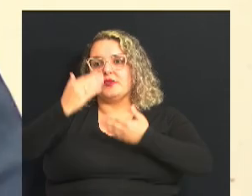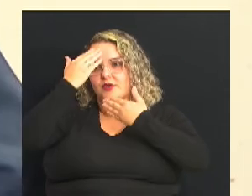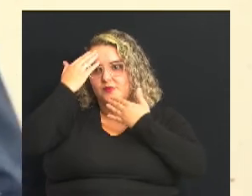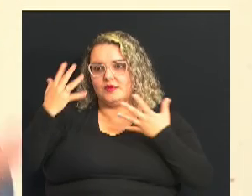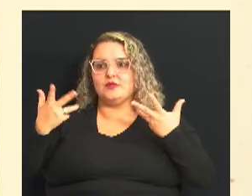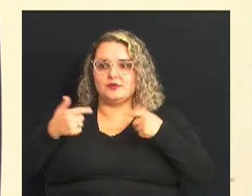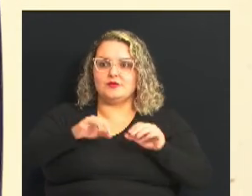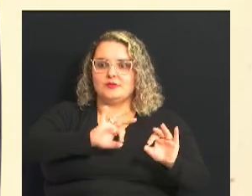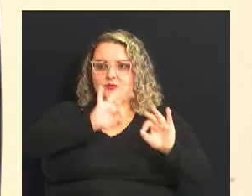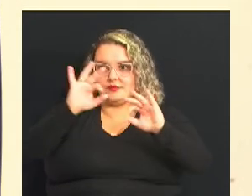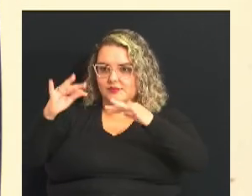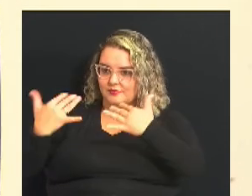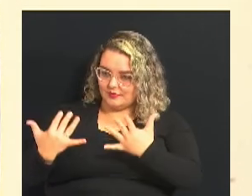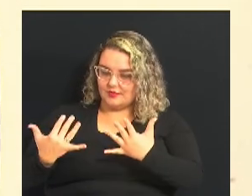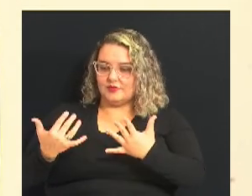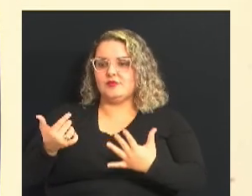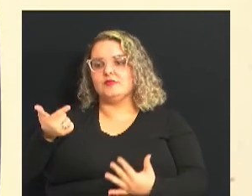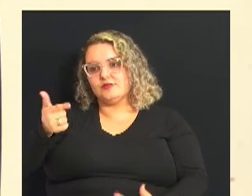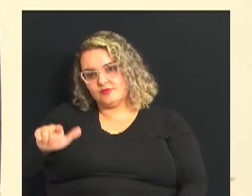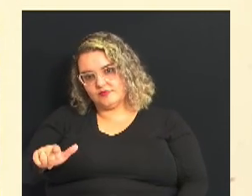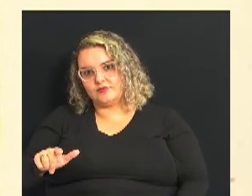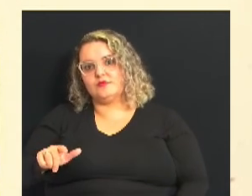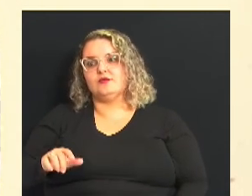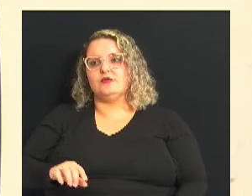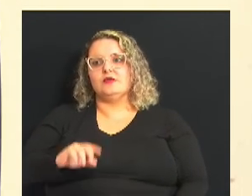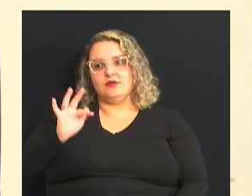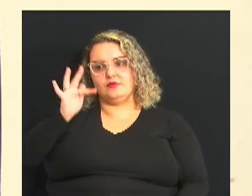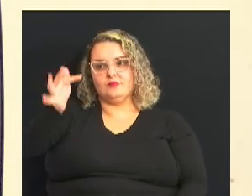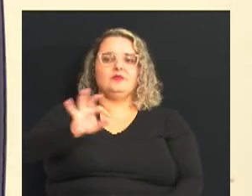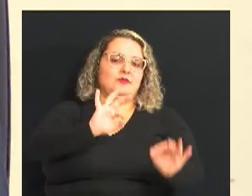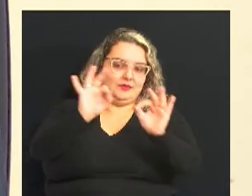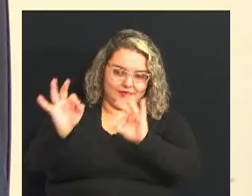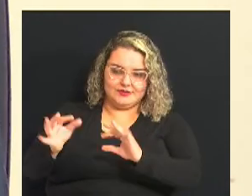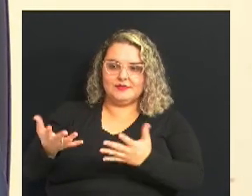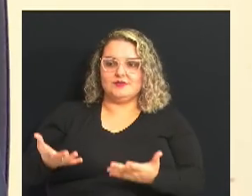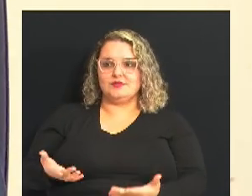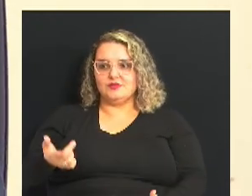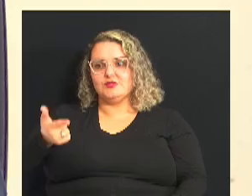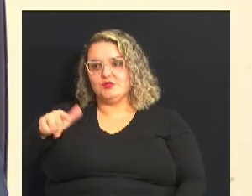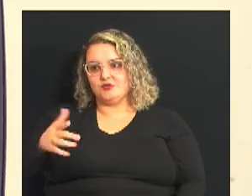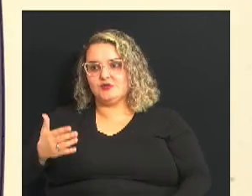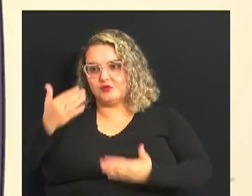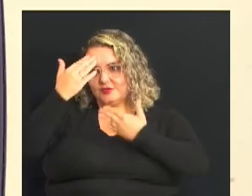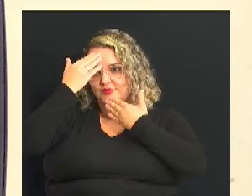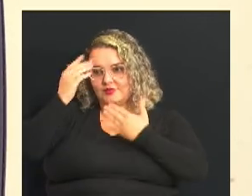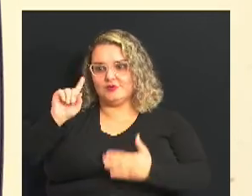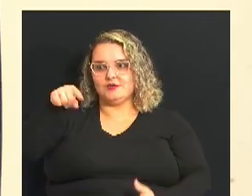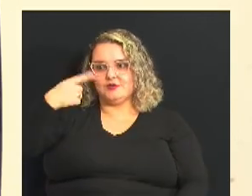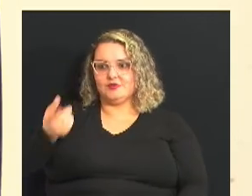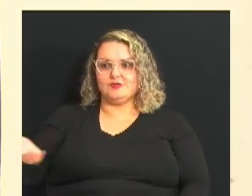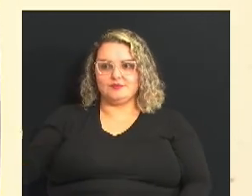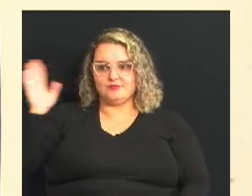nos assistiram, que ainda vão assistir. E, mais uma vez, obrigado. Até a próxima.